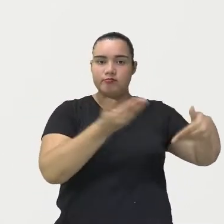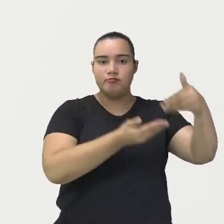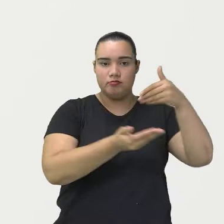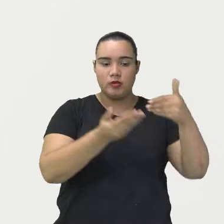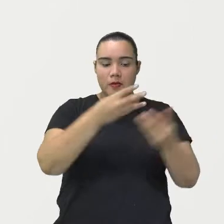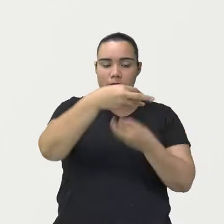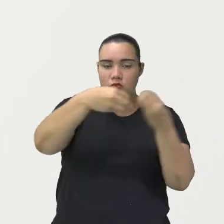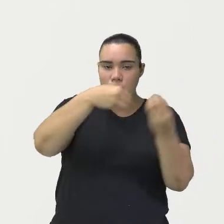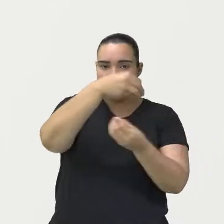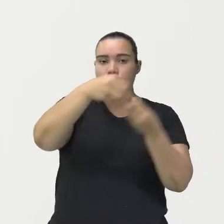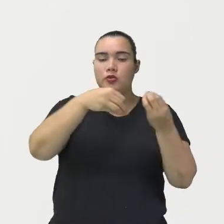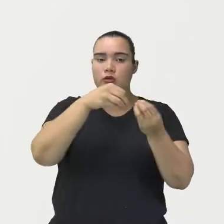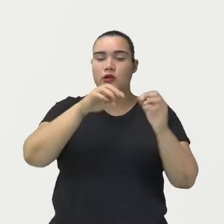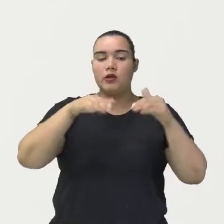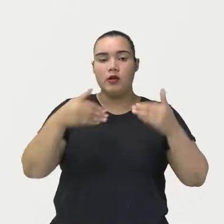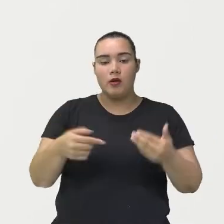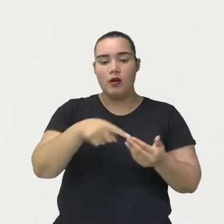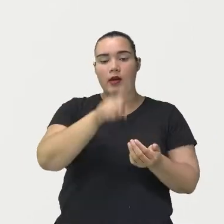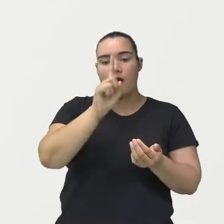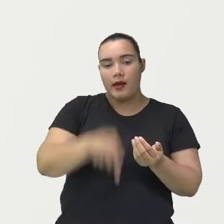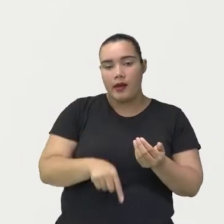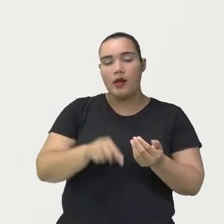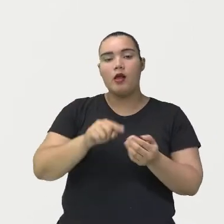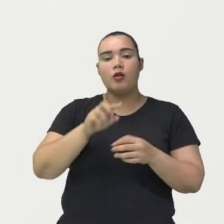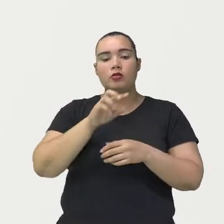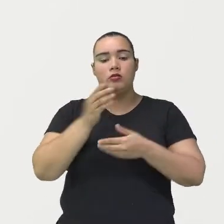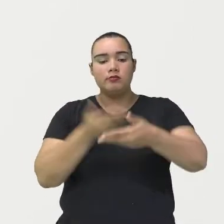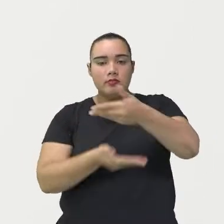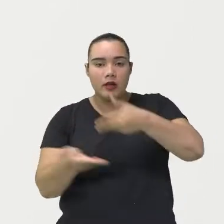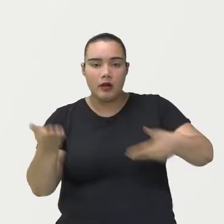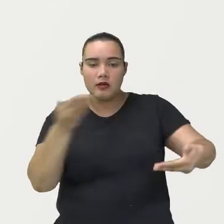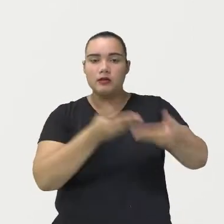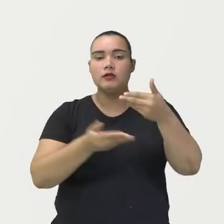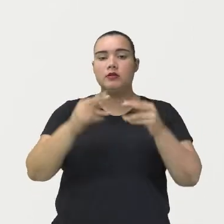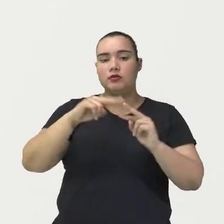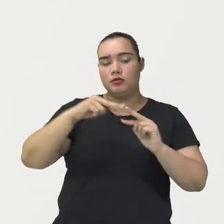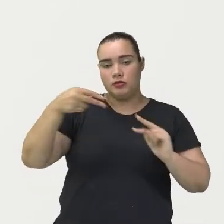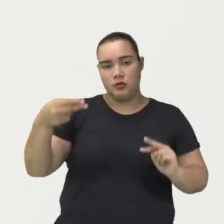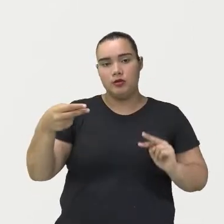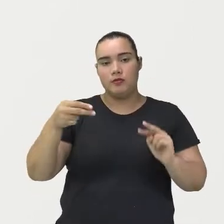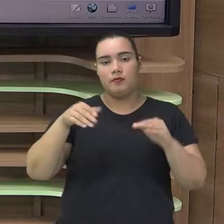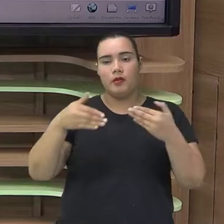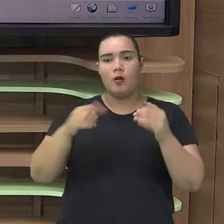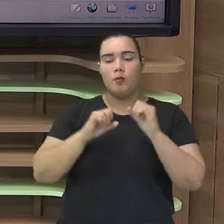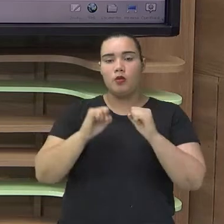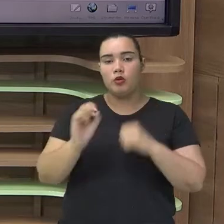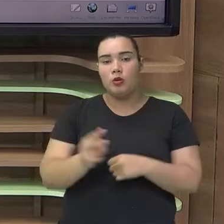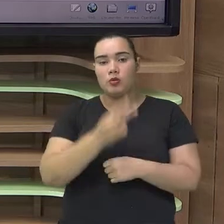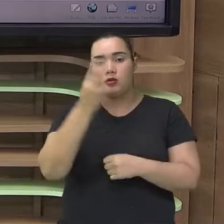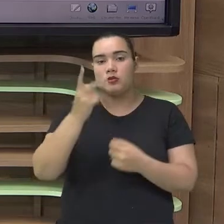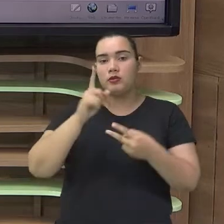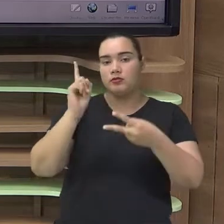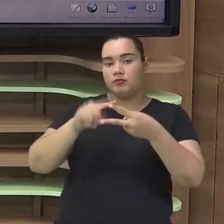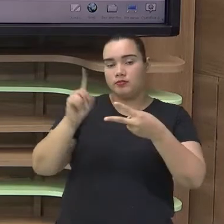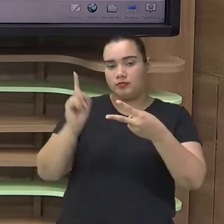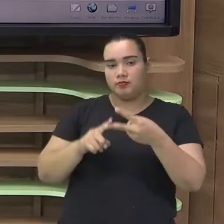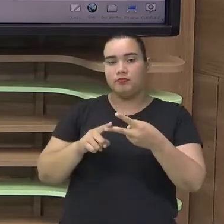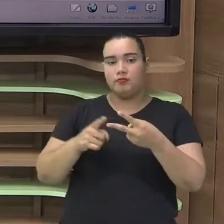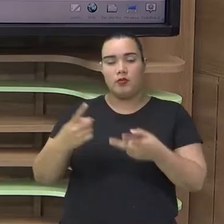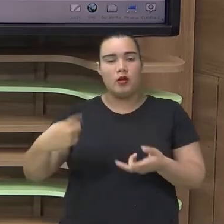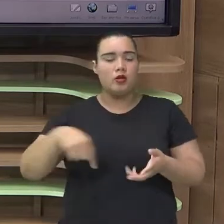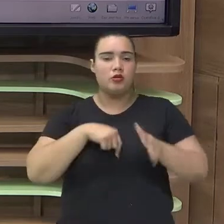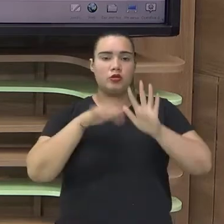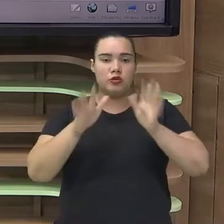si, daí interação gênica. E ela pode acontecer de duas formas, a gente já